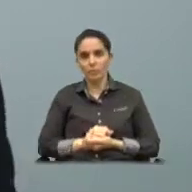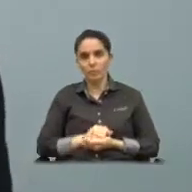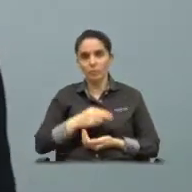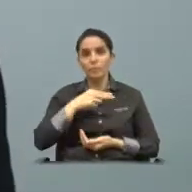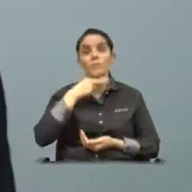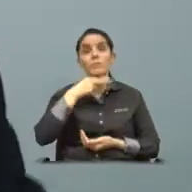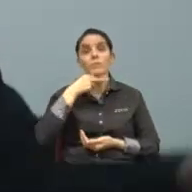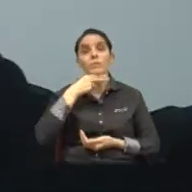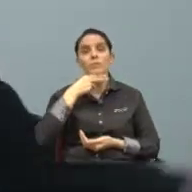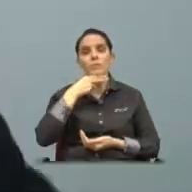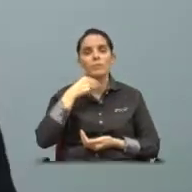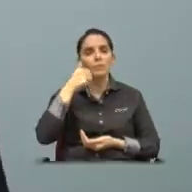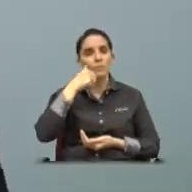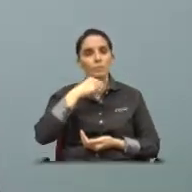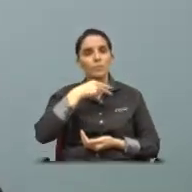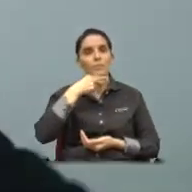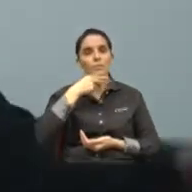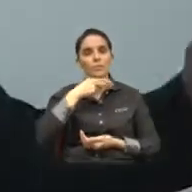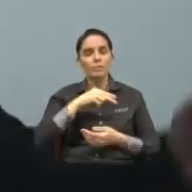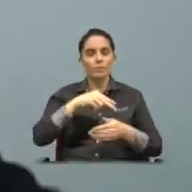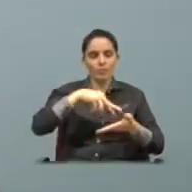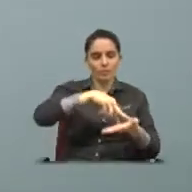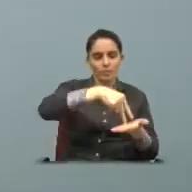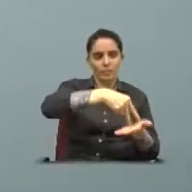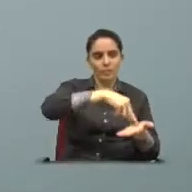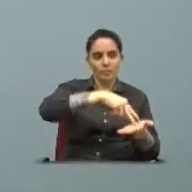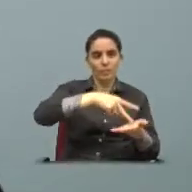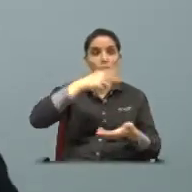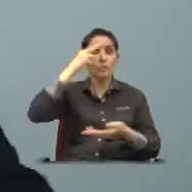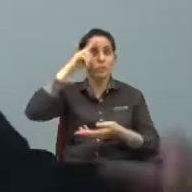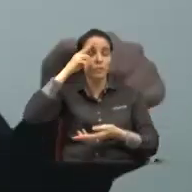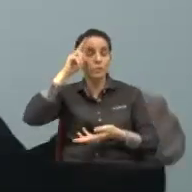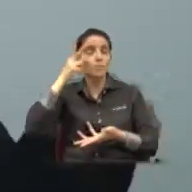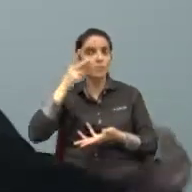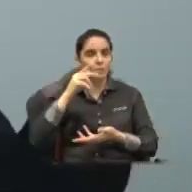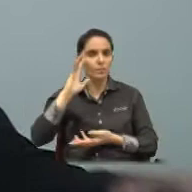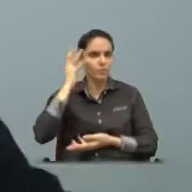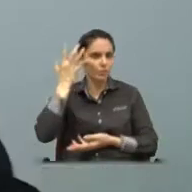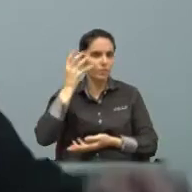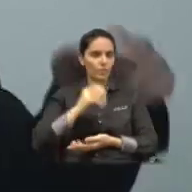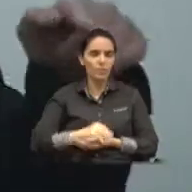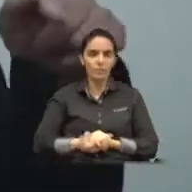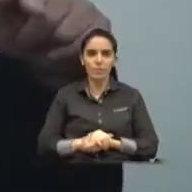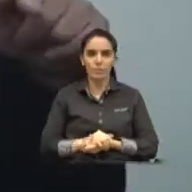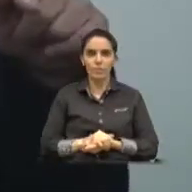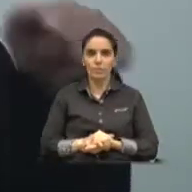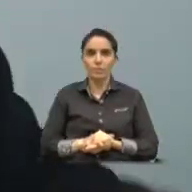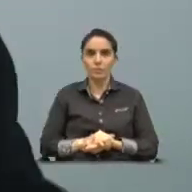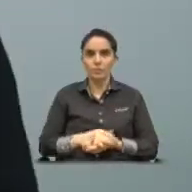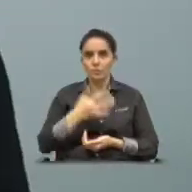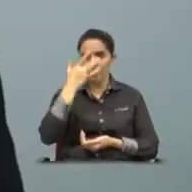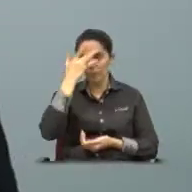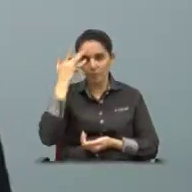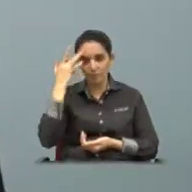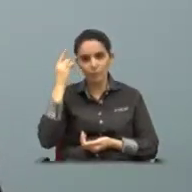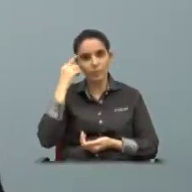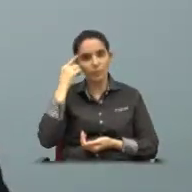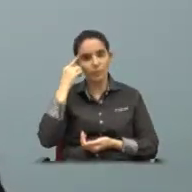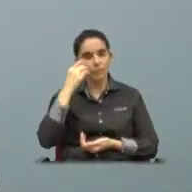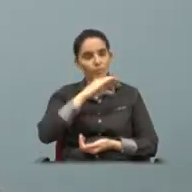balé lá. Eu lembrei desse caso aí, eu nem conhecia vocês, lembrei, alguém estava aqui de guarda